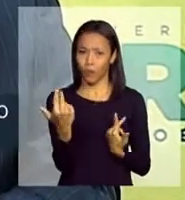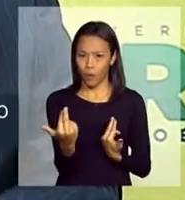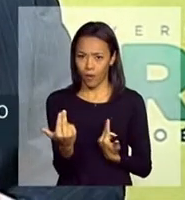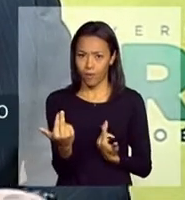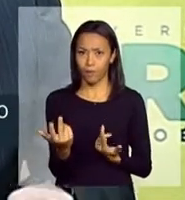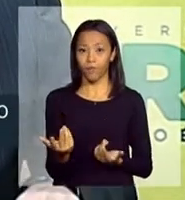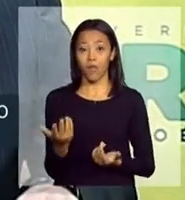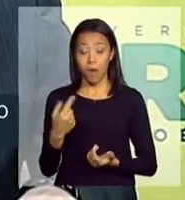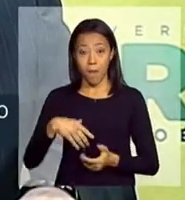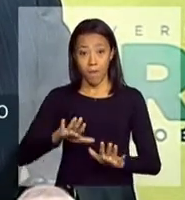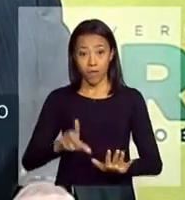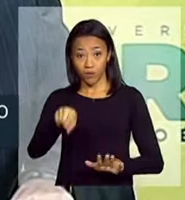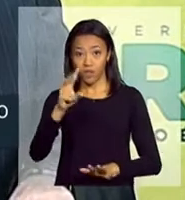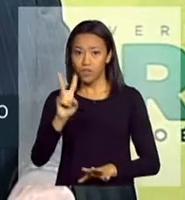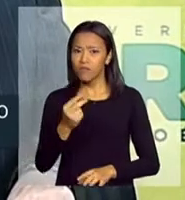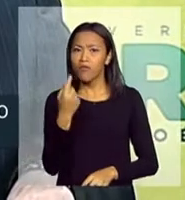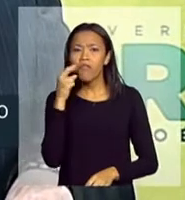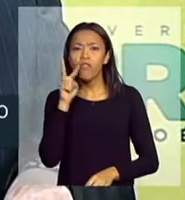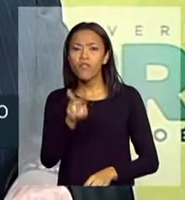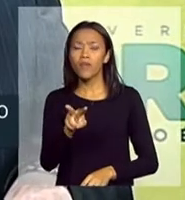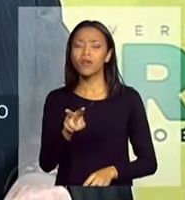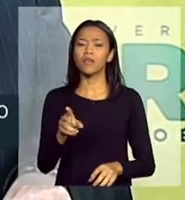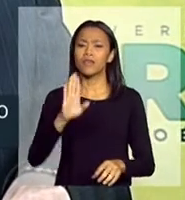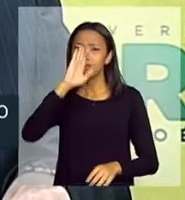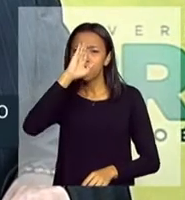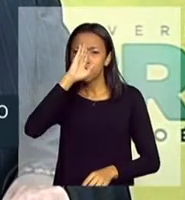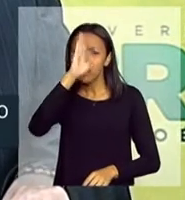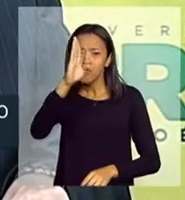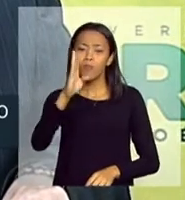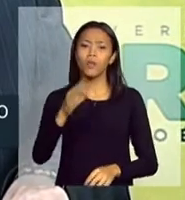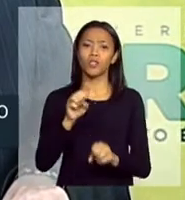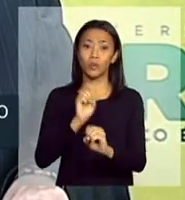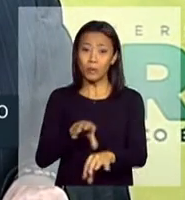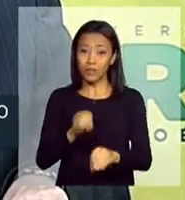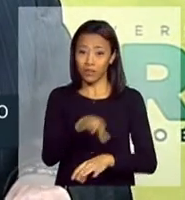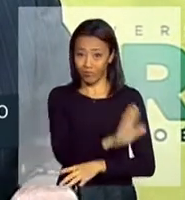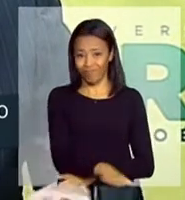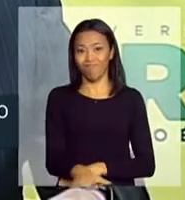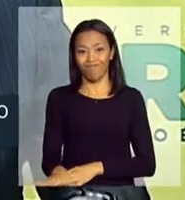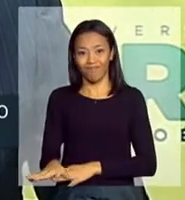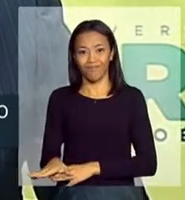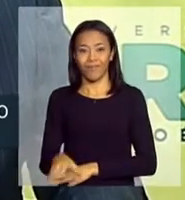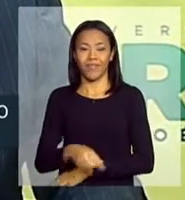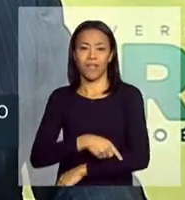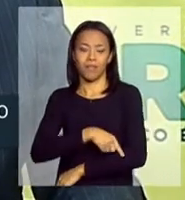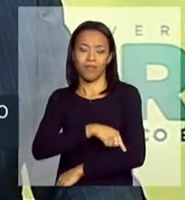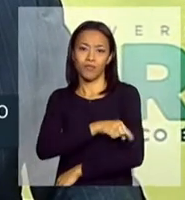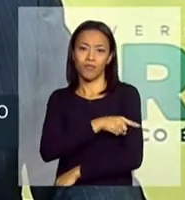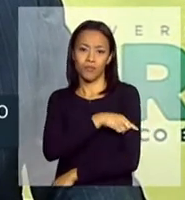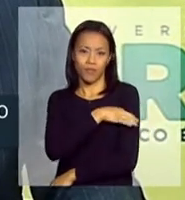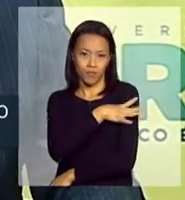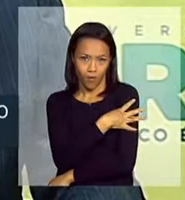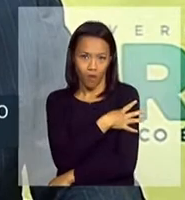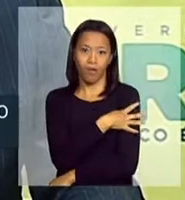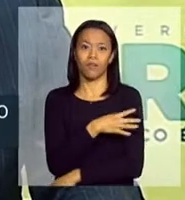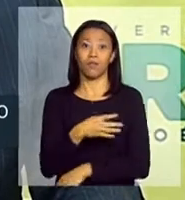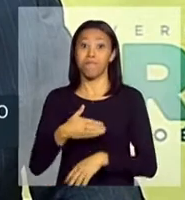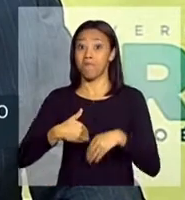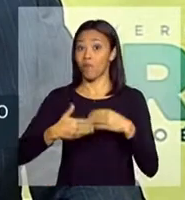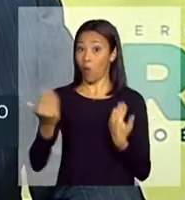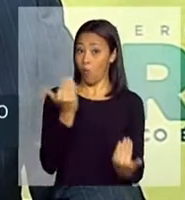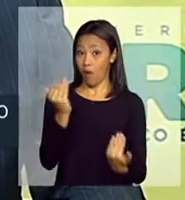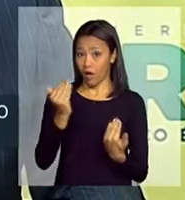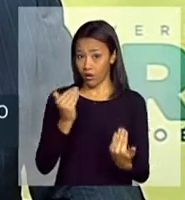né mas vocês vejam que cresce fundamentalmente na educação básica é o que mais do que na educação